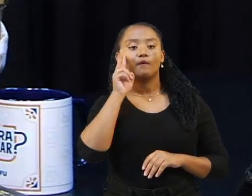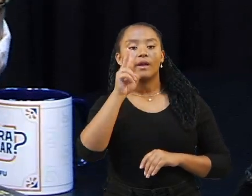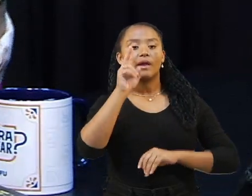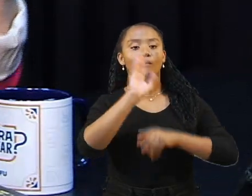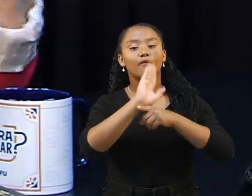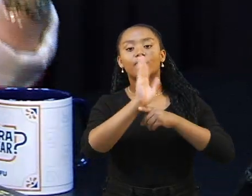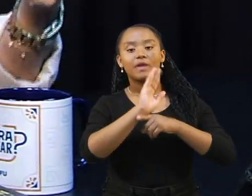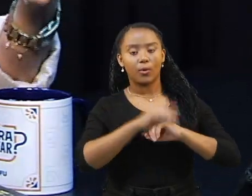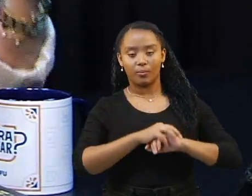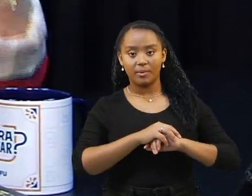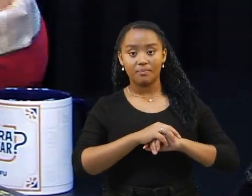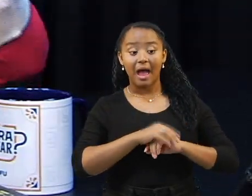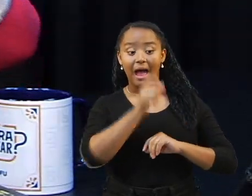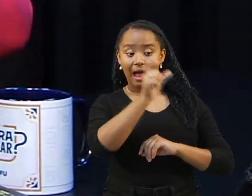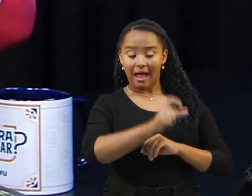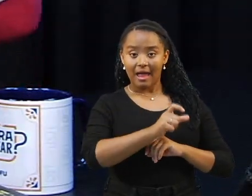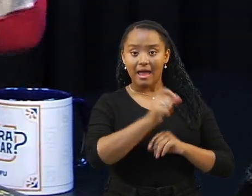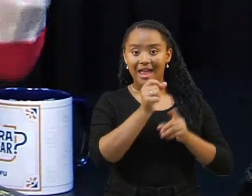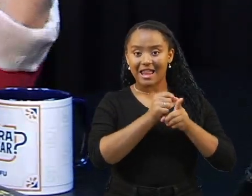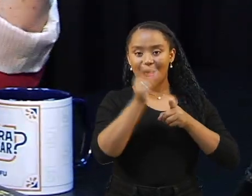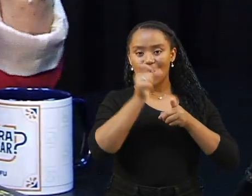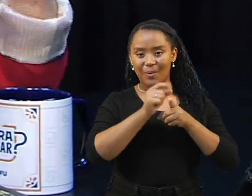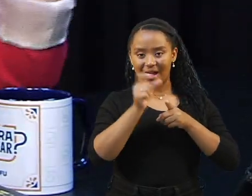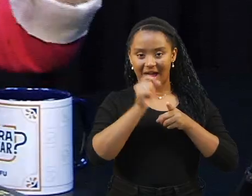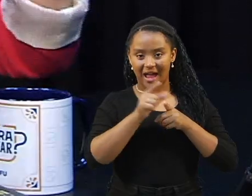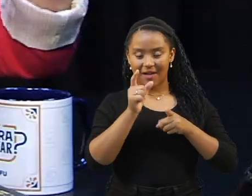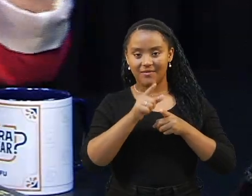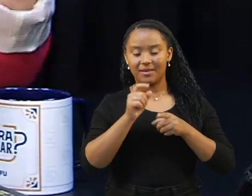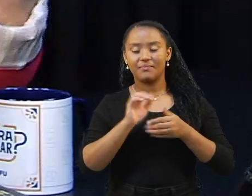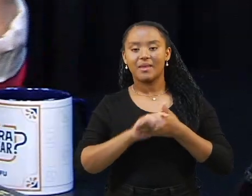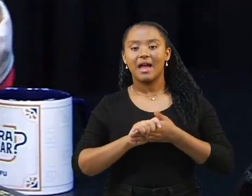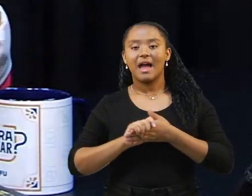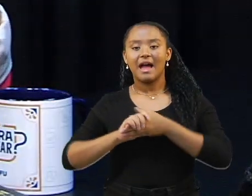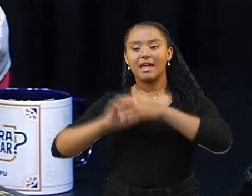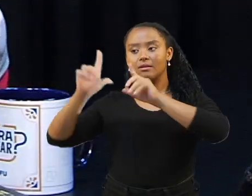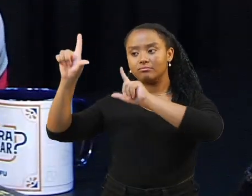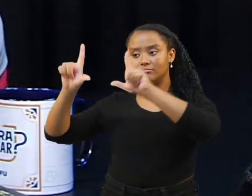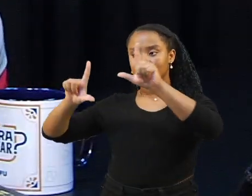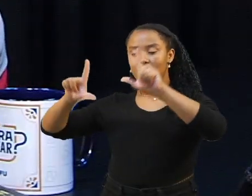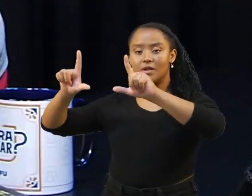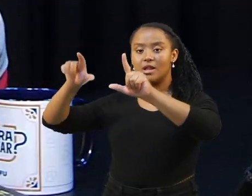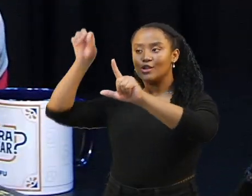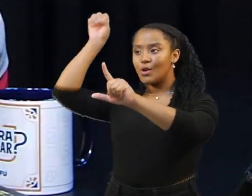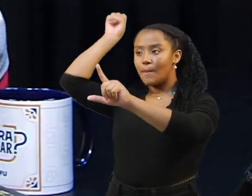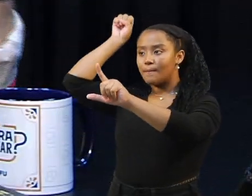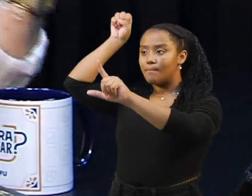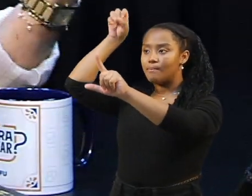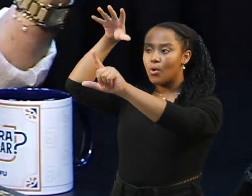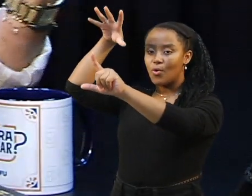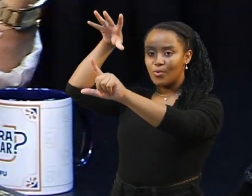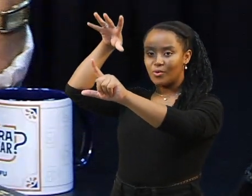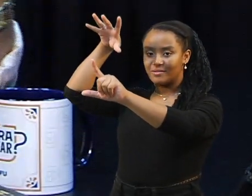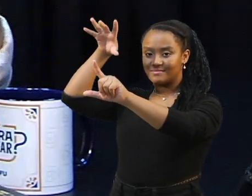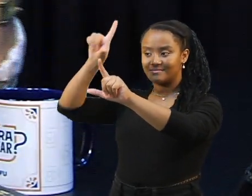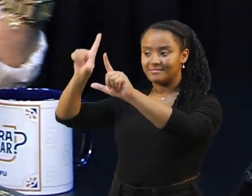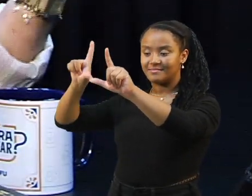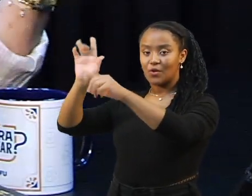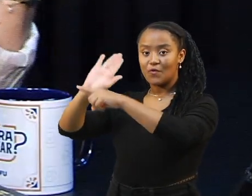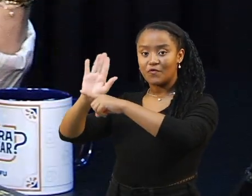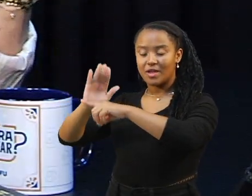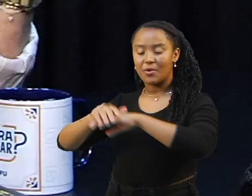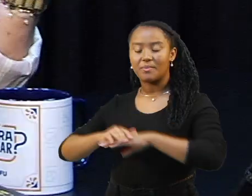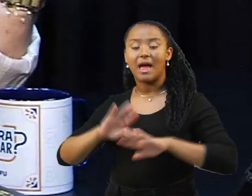Aí ele te alugava, mas ele montava uma tela e projetava o filme nessa tela. Aí os